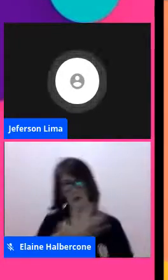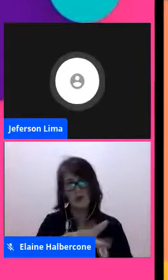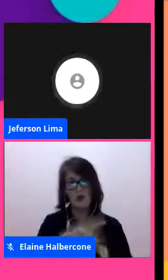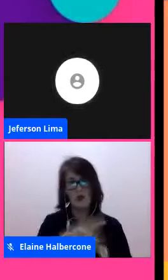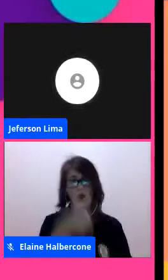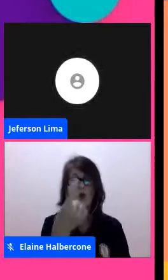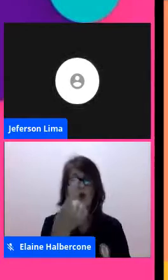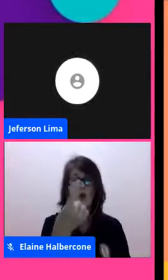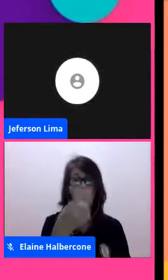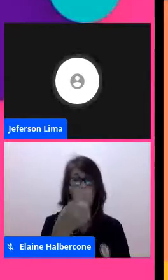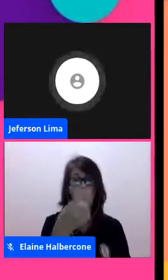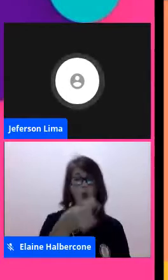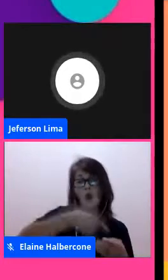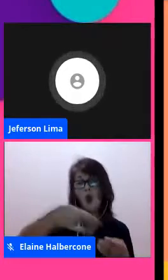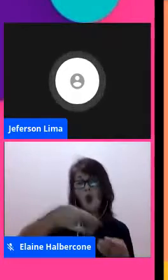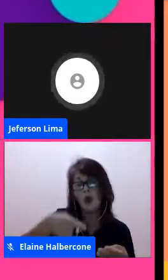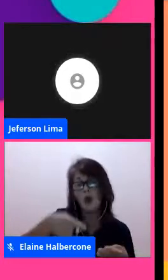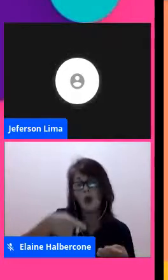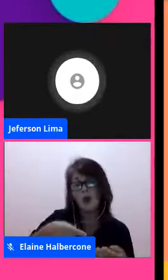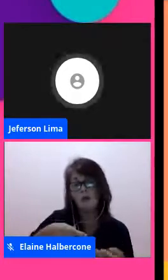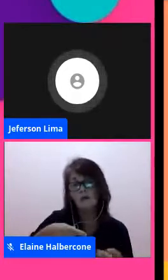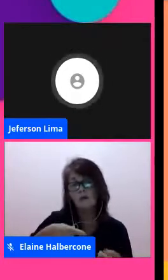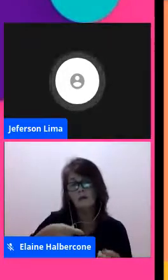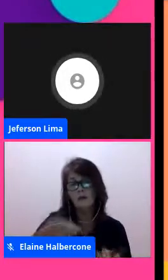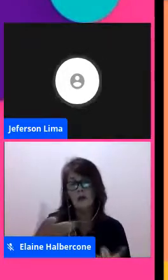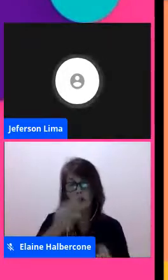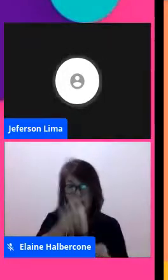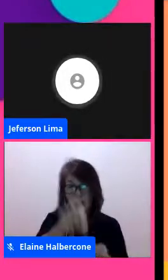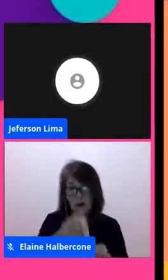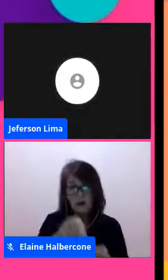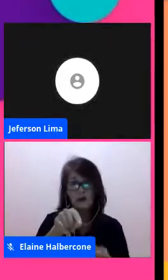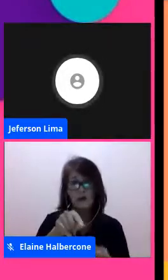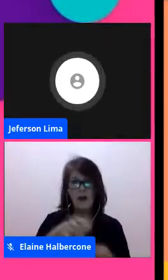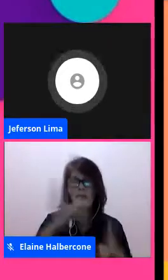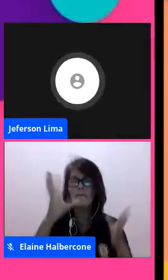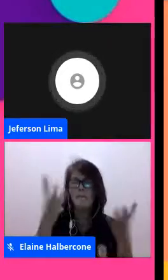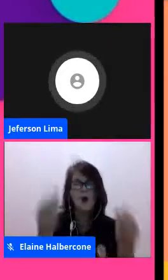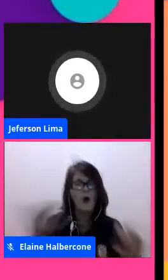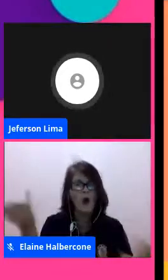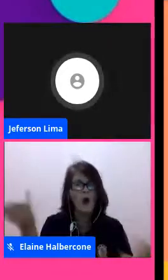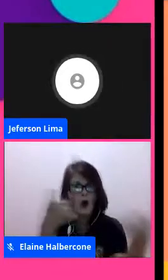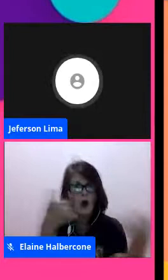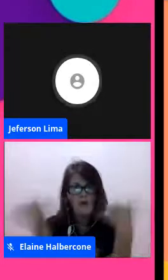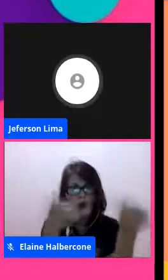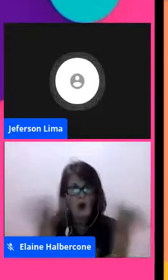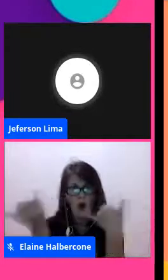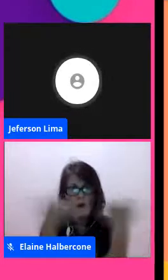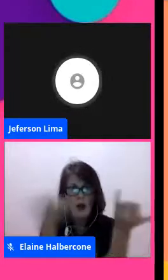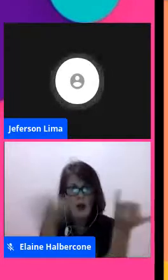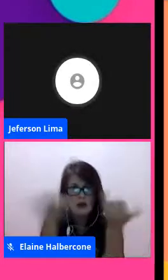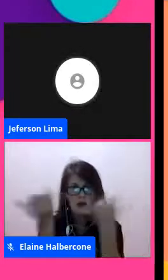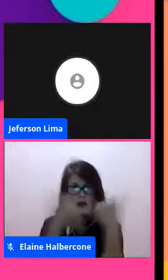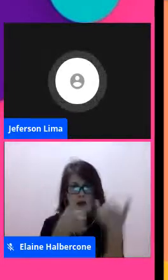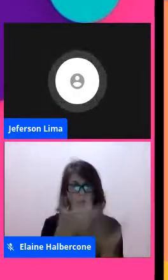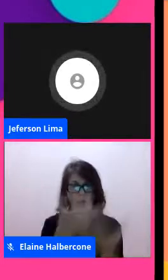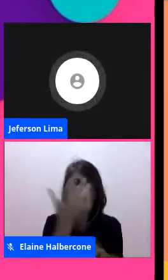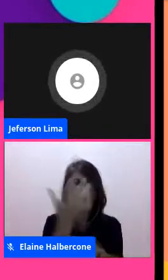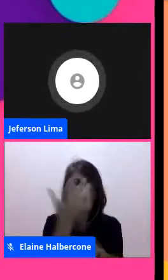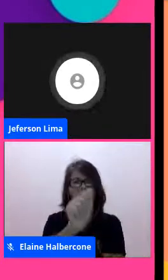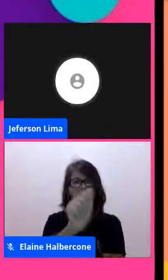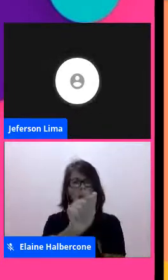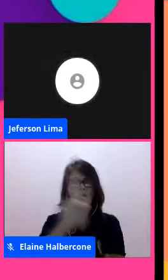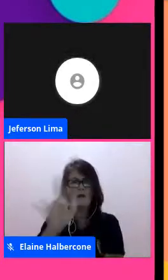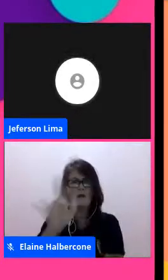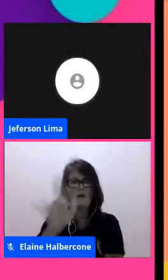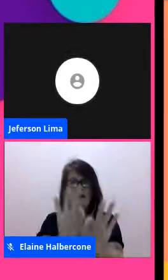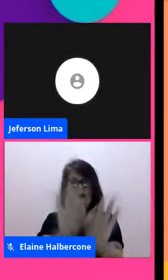por gigabyte. Só que eu posso adiantar para vocês que isso aqui é muita informação. Vocês vão permanecer aí com uma aplicação simples, né, trabalhando